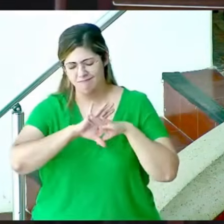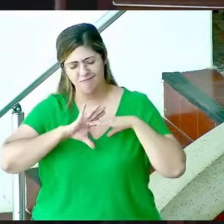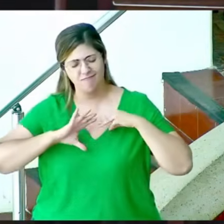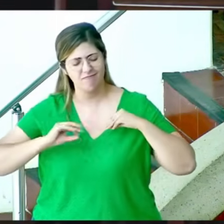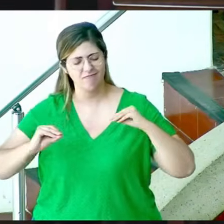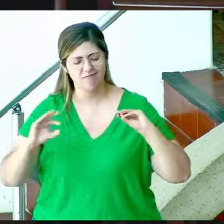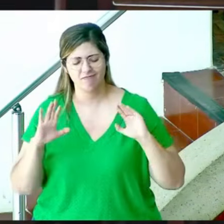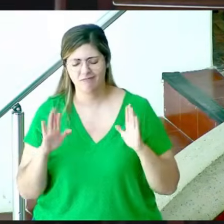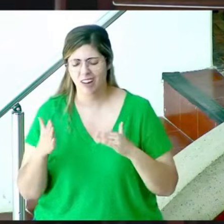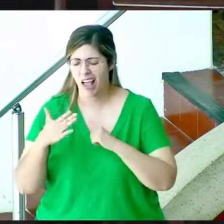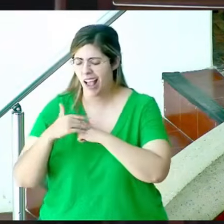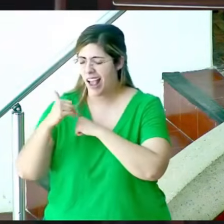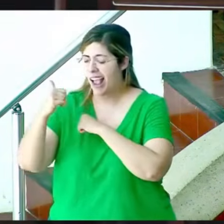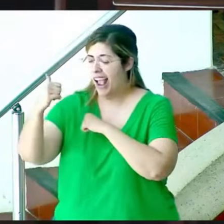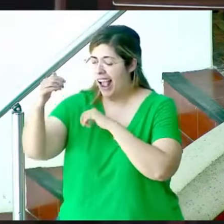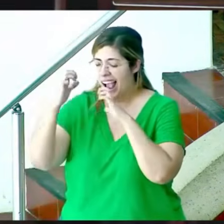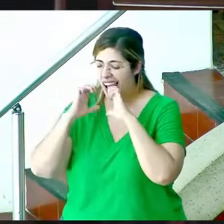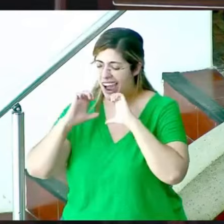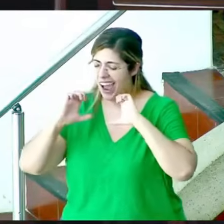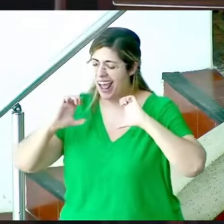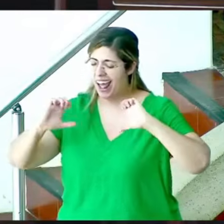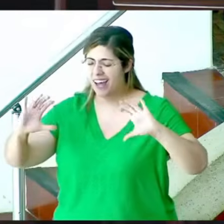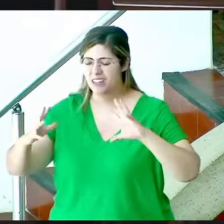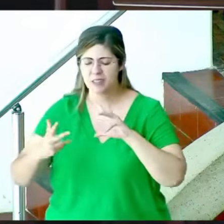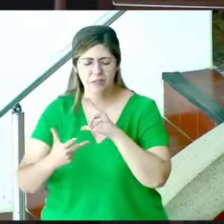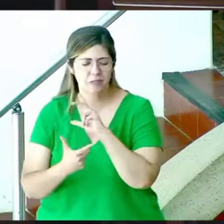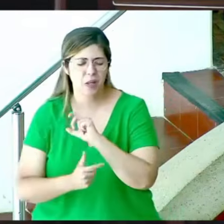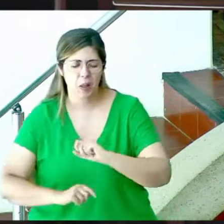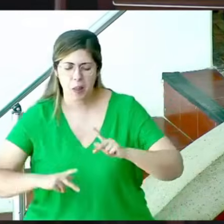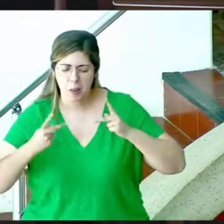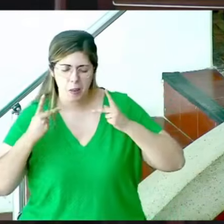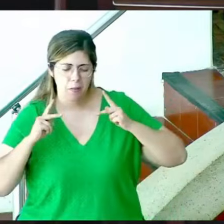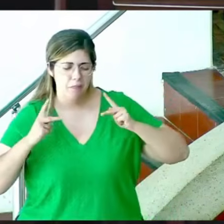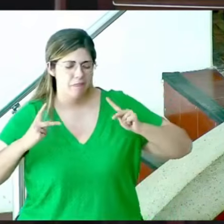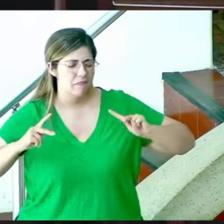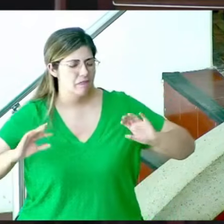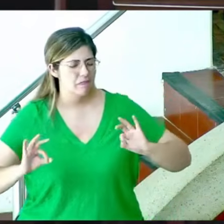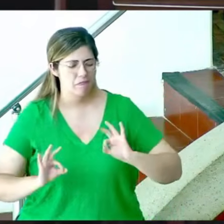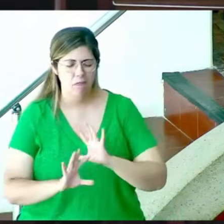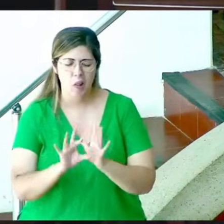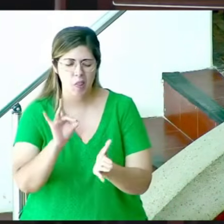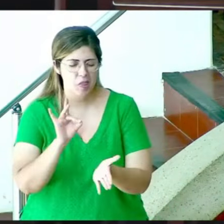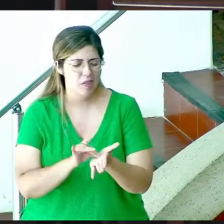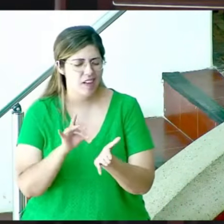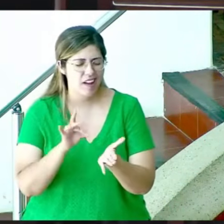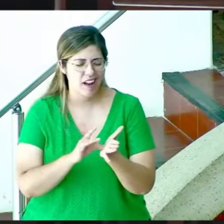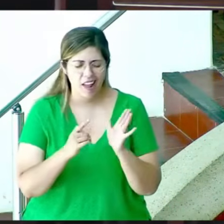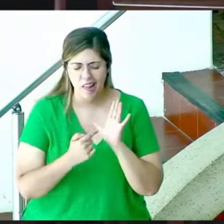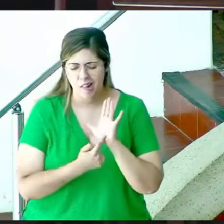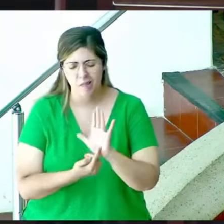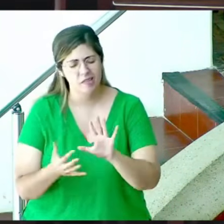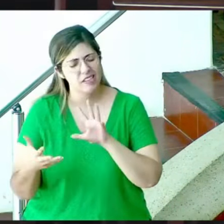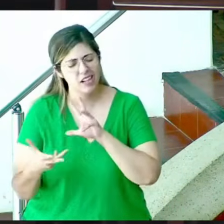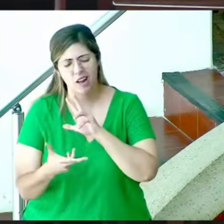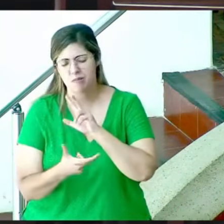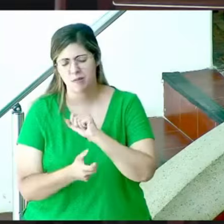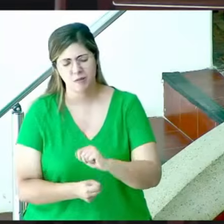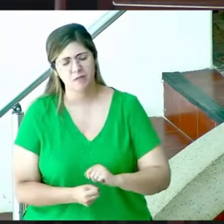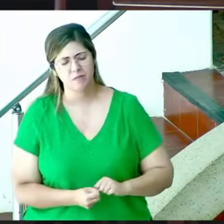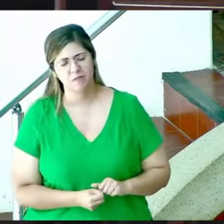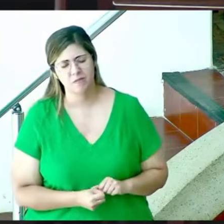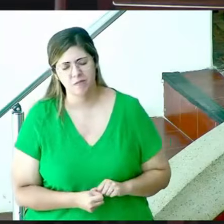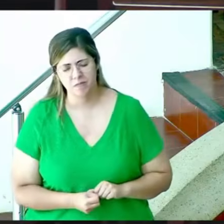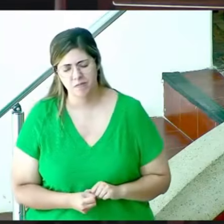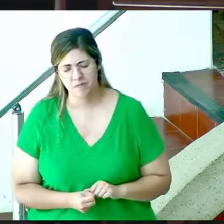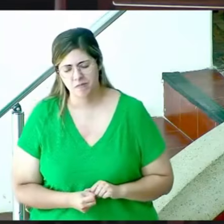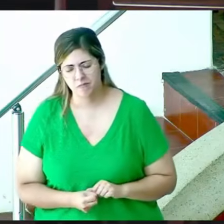povo chamado para fora deste mundo, para pregarmos essas verdades conhecidas ao mundo. Agora